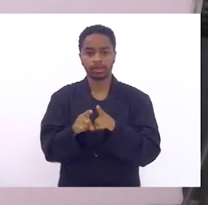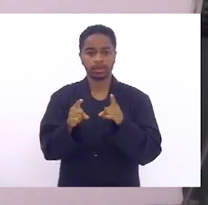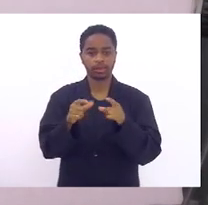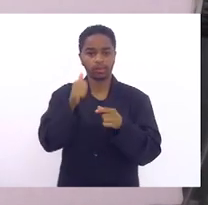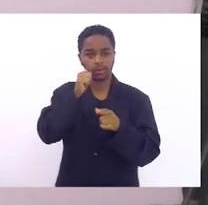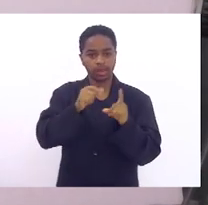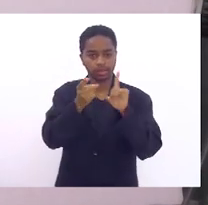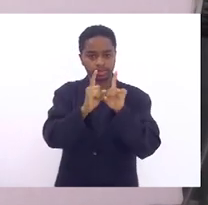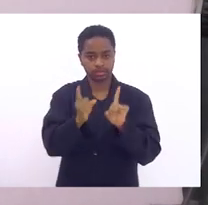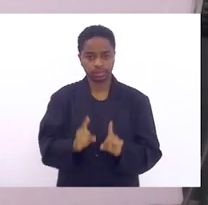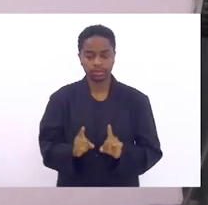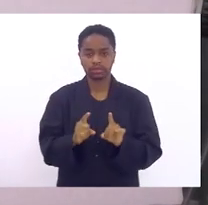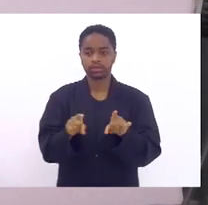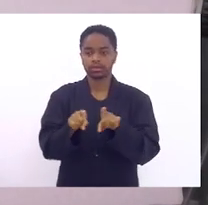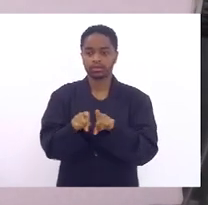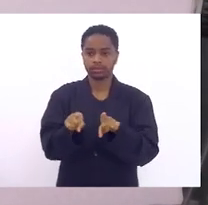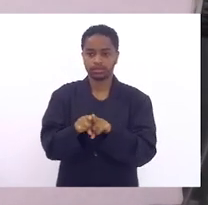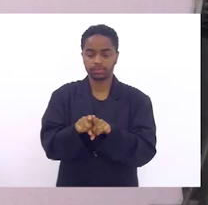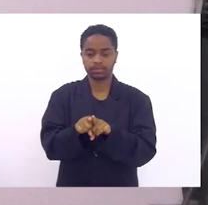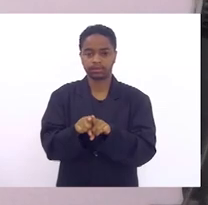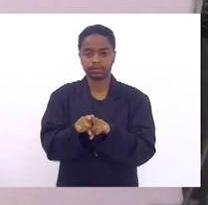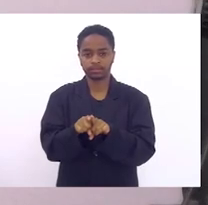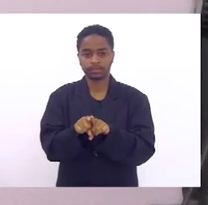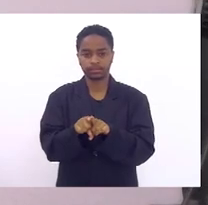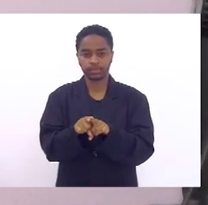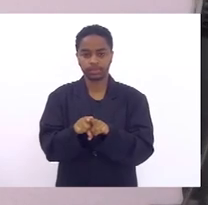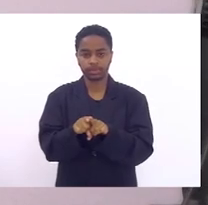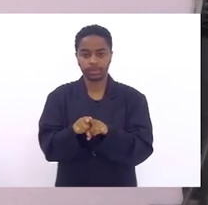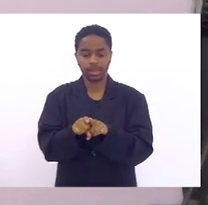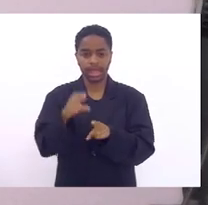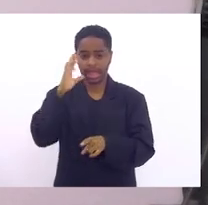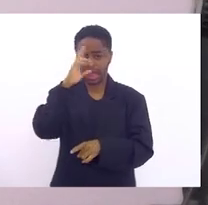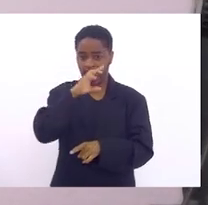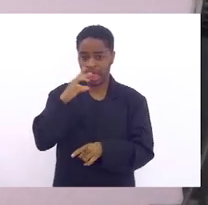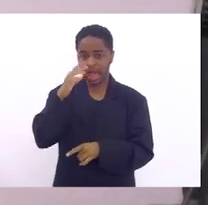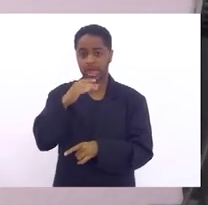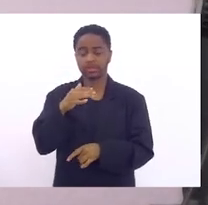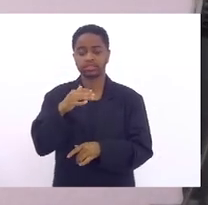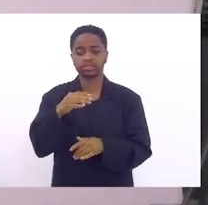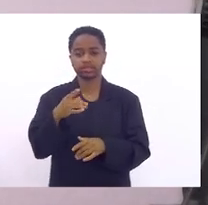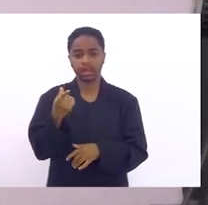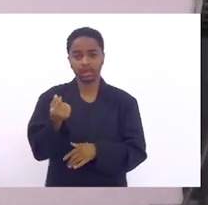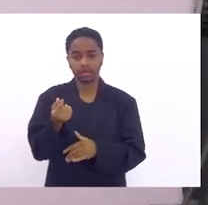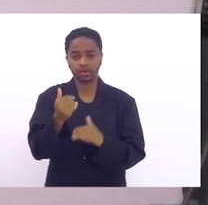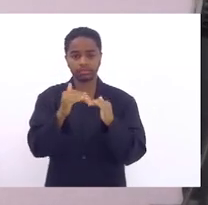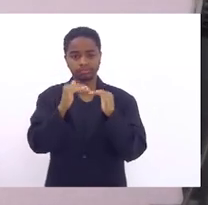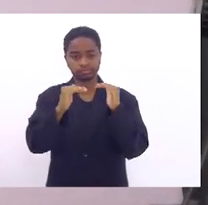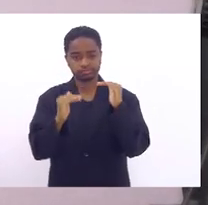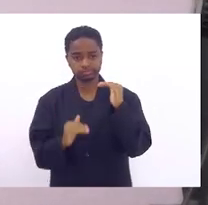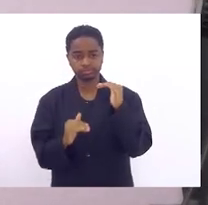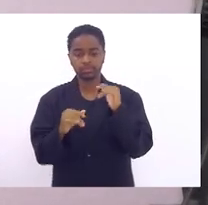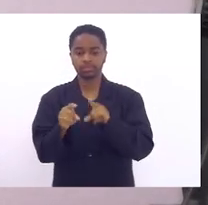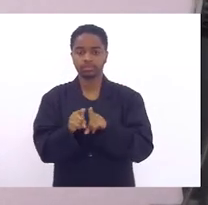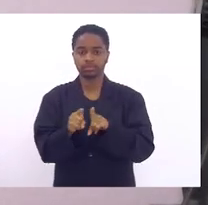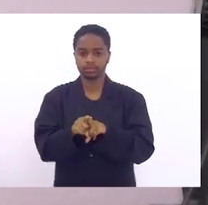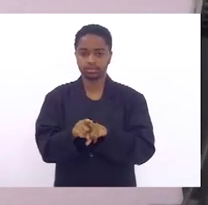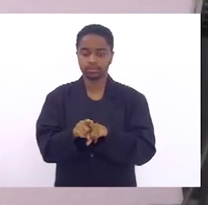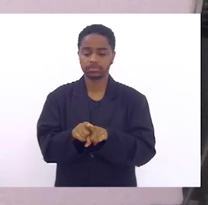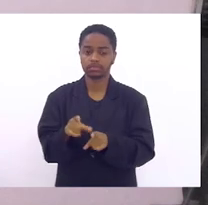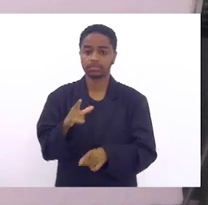deficiente passando por eh recortes de raça de classe e a gente tem um